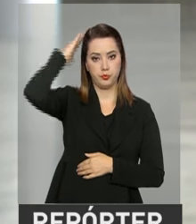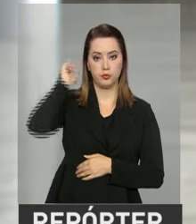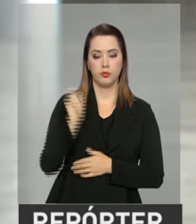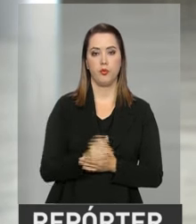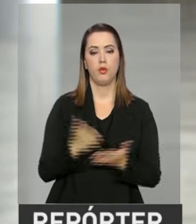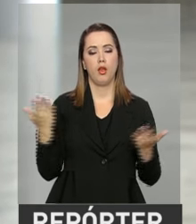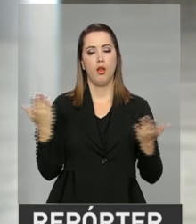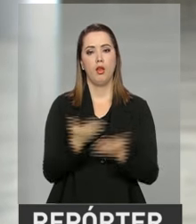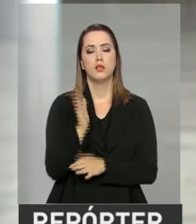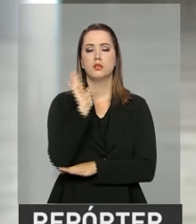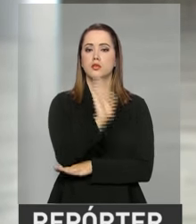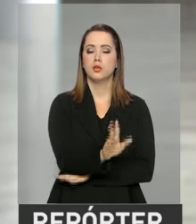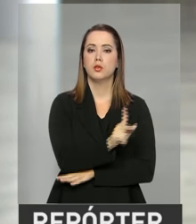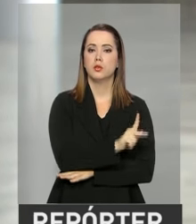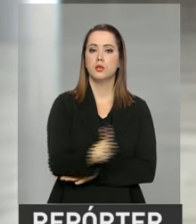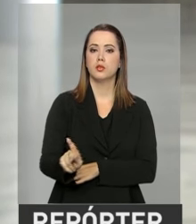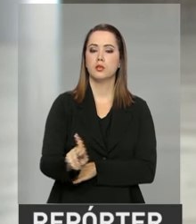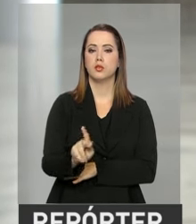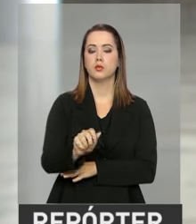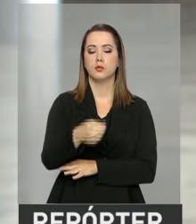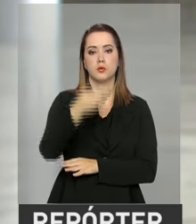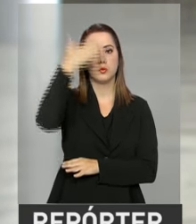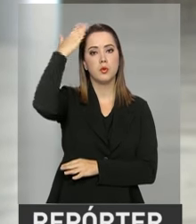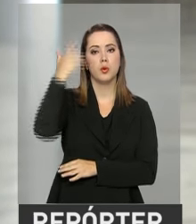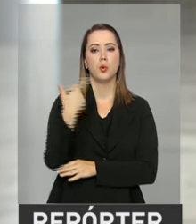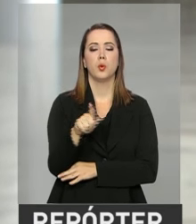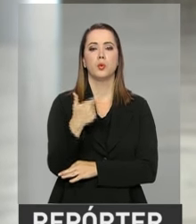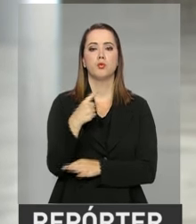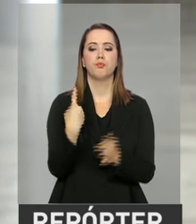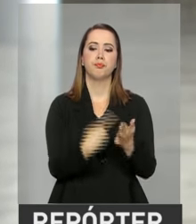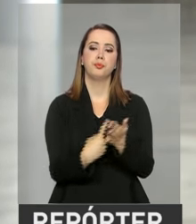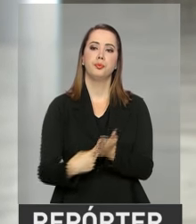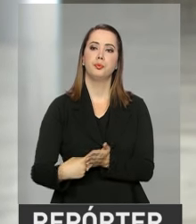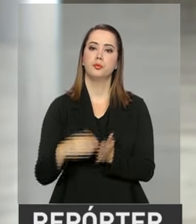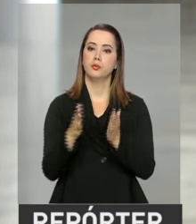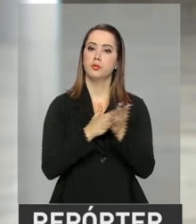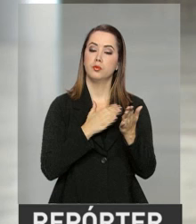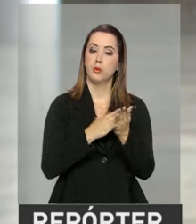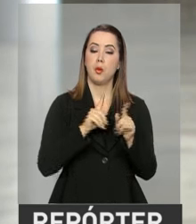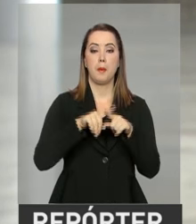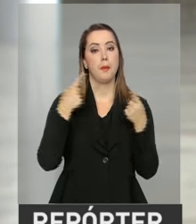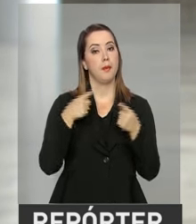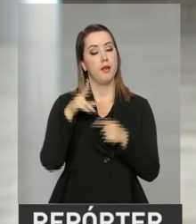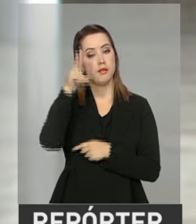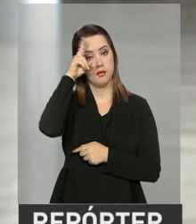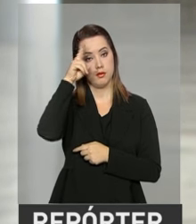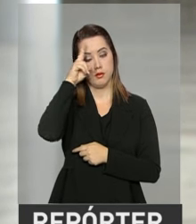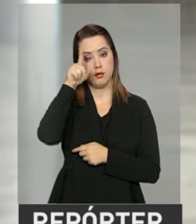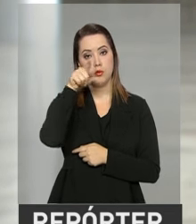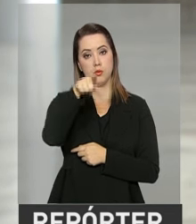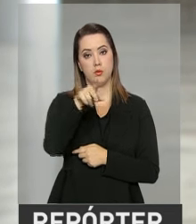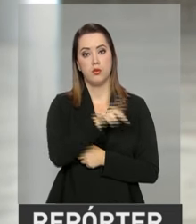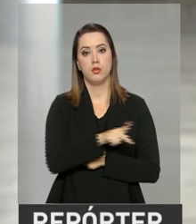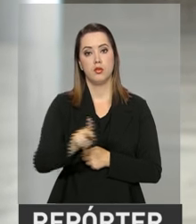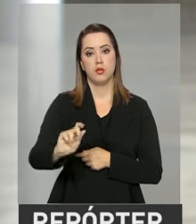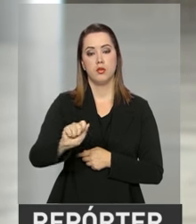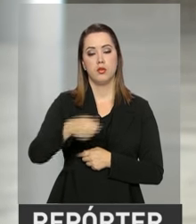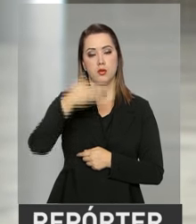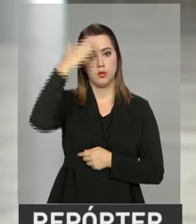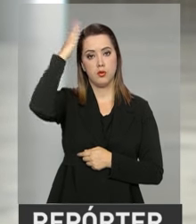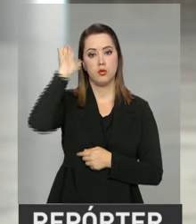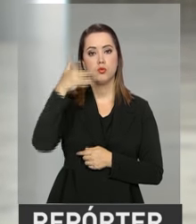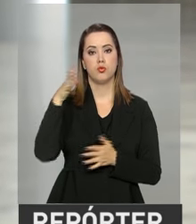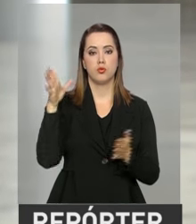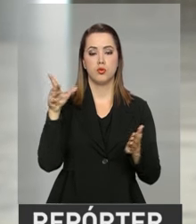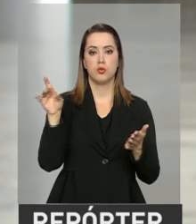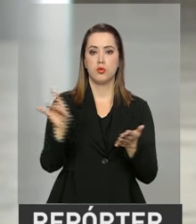tarde, o presidente Temer não tem compromissos oficiais na sua agenda, mas na próxima segunda-feira, Temer participa da cerimônia de